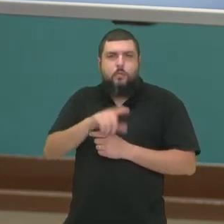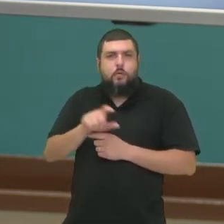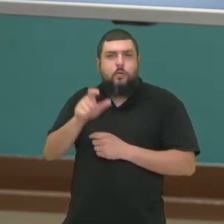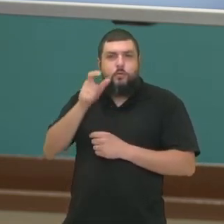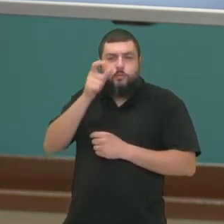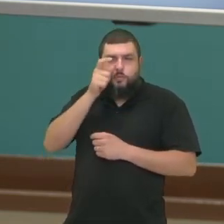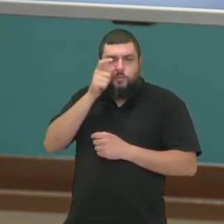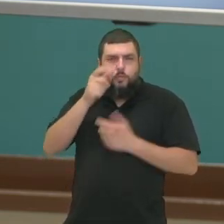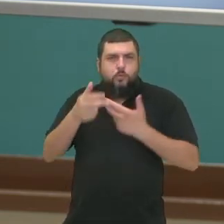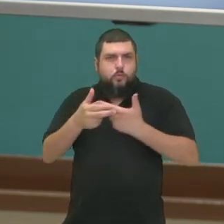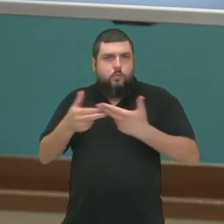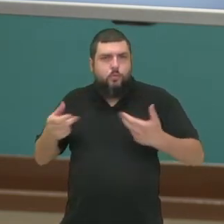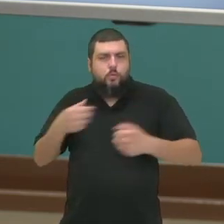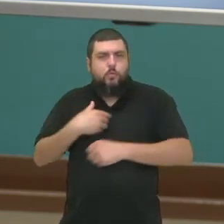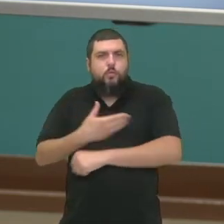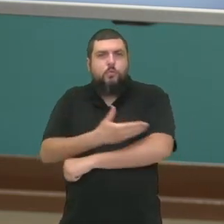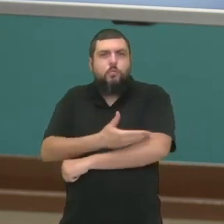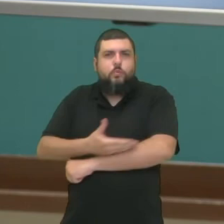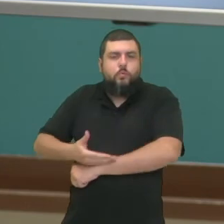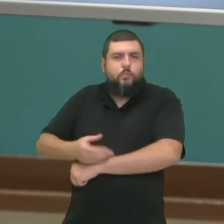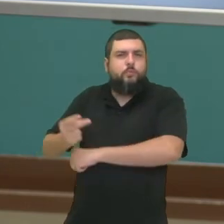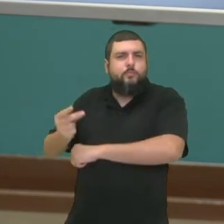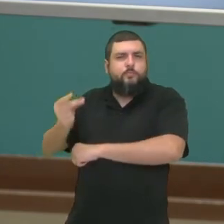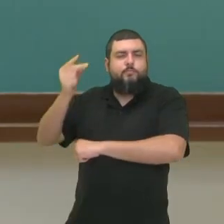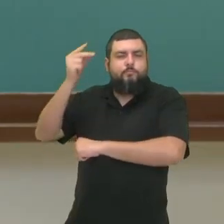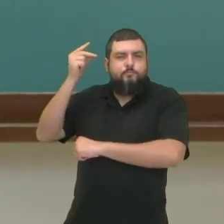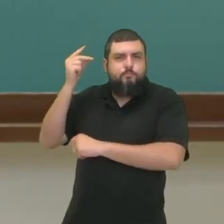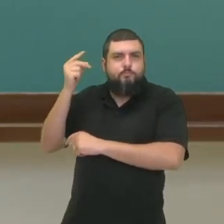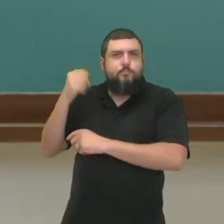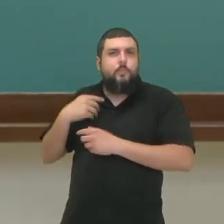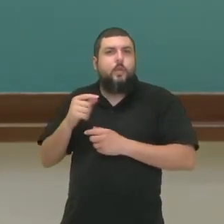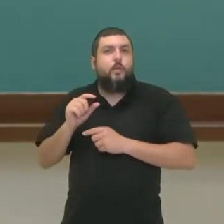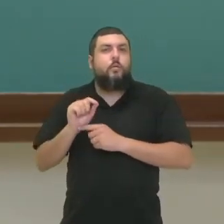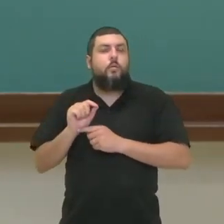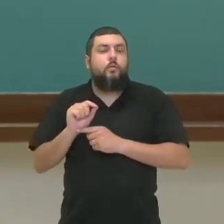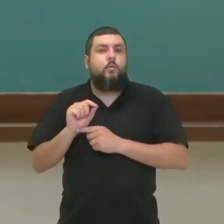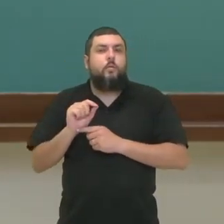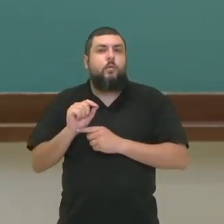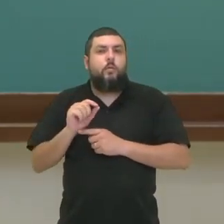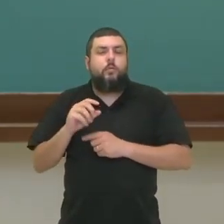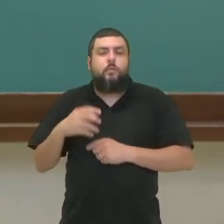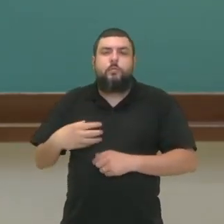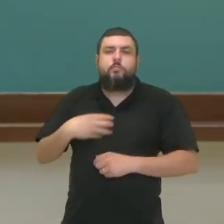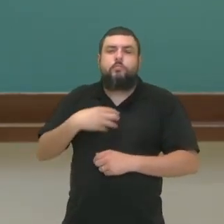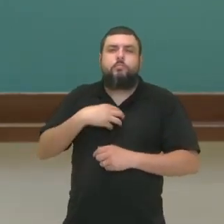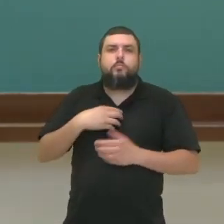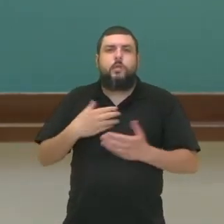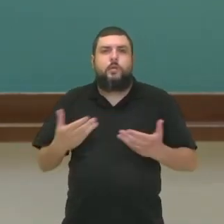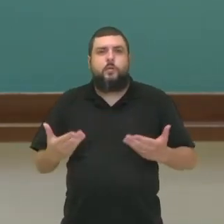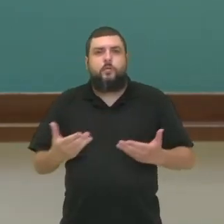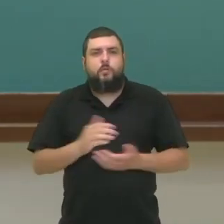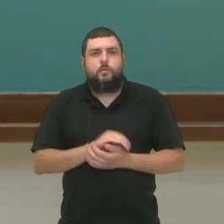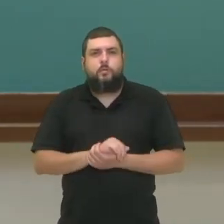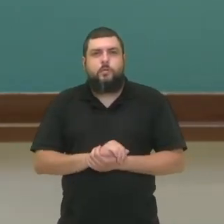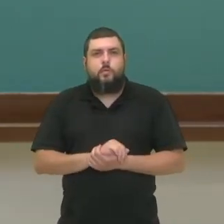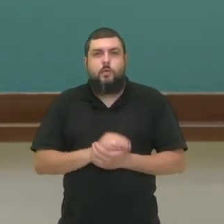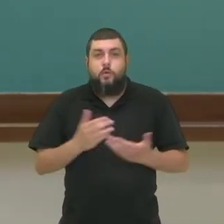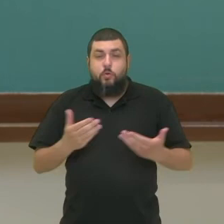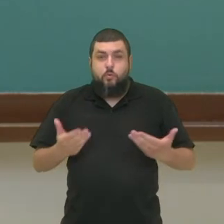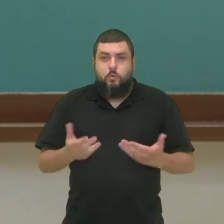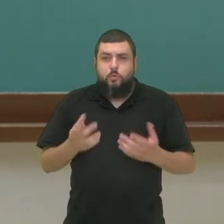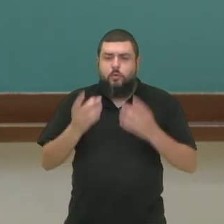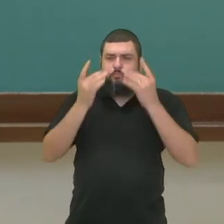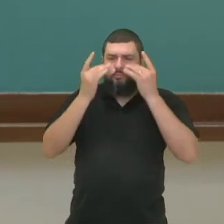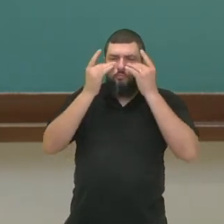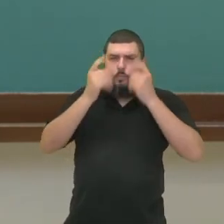ou um costume da antiguidade com os olhos atuais. Para nós, os dois caras com uma espada se matando,